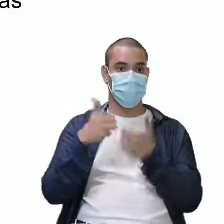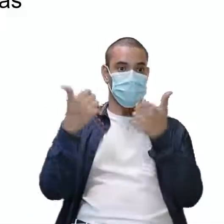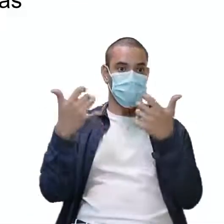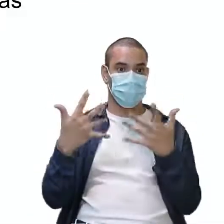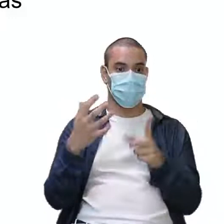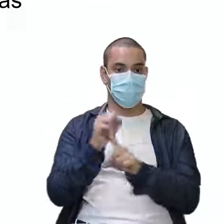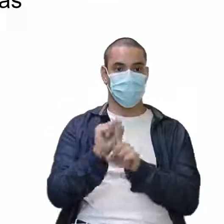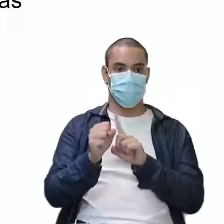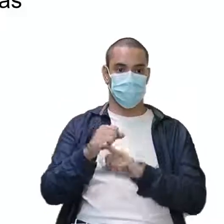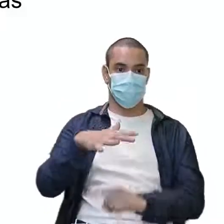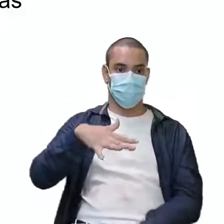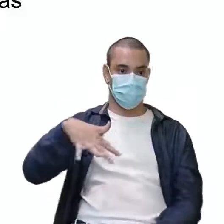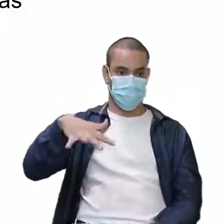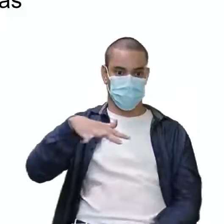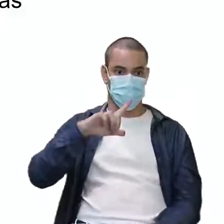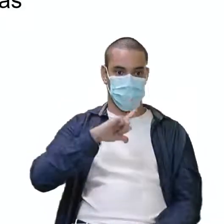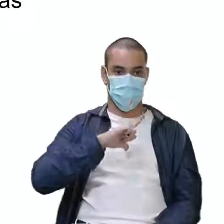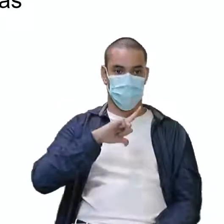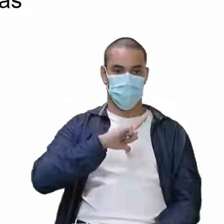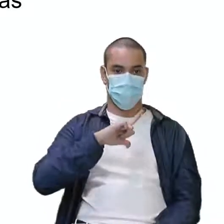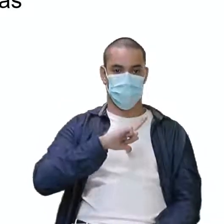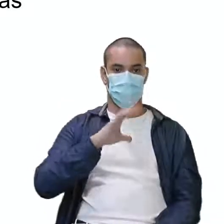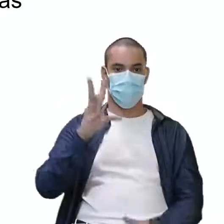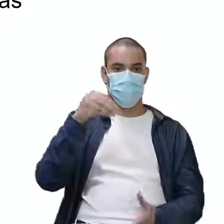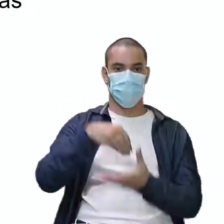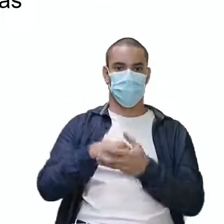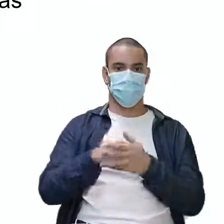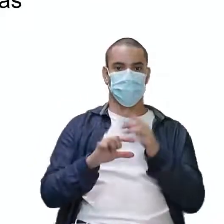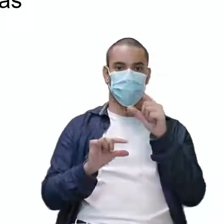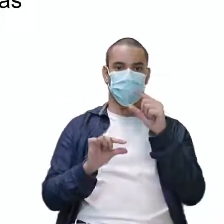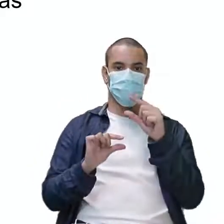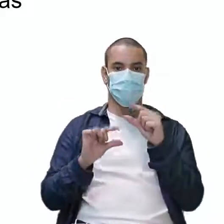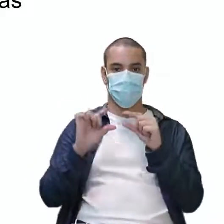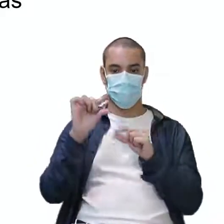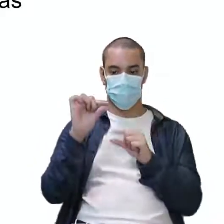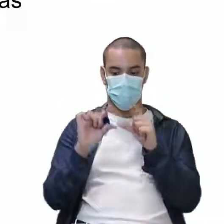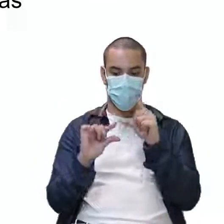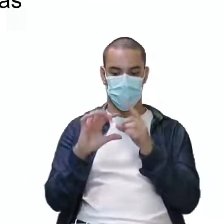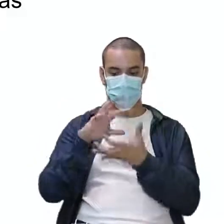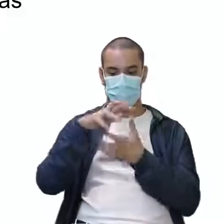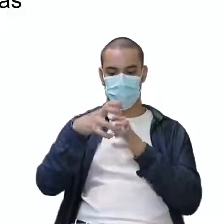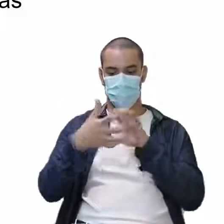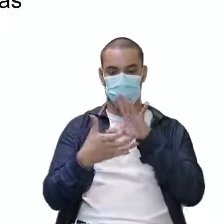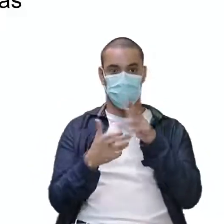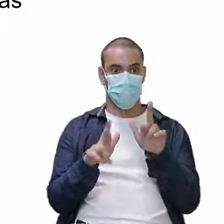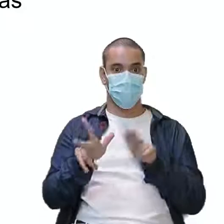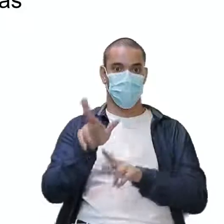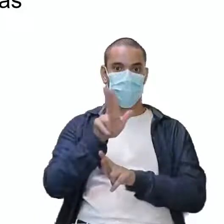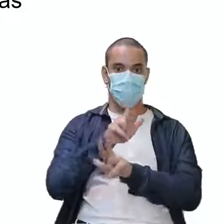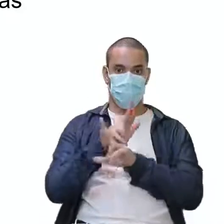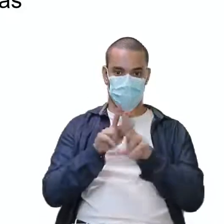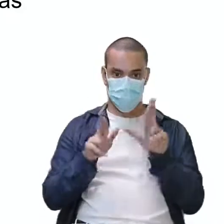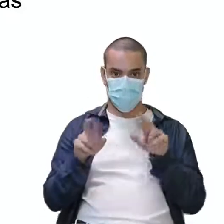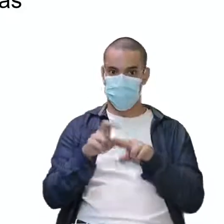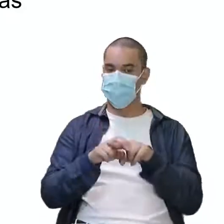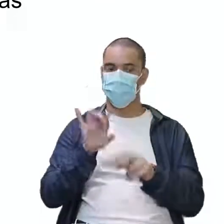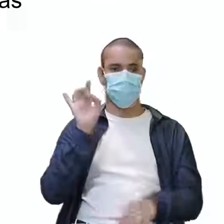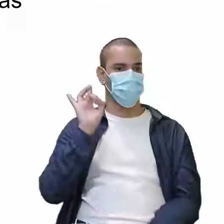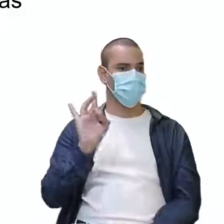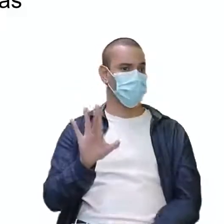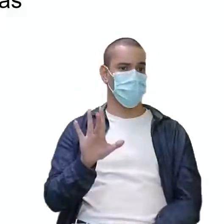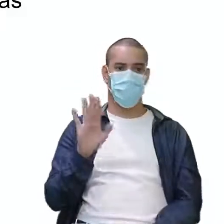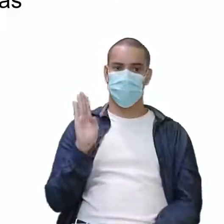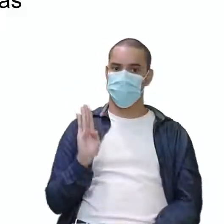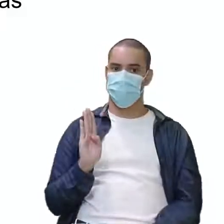uma sociedade onde eu vou ter organismos de tamanhos, formatos diferentes, distintos. Então, eu só posso ter